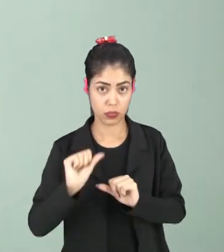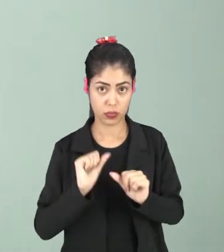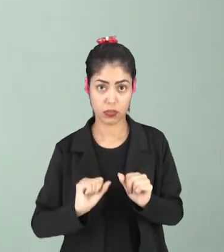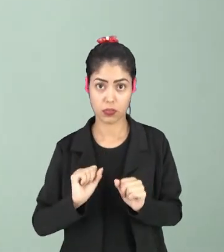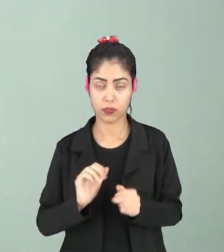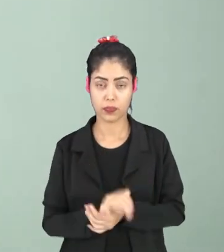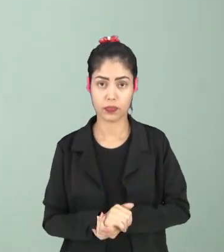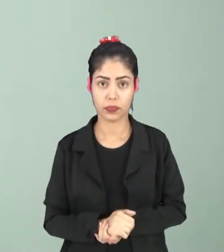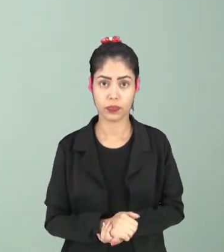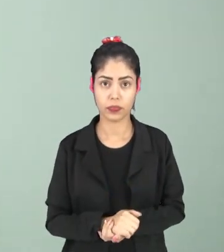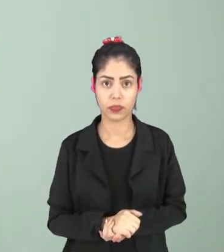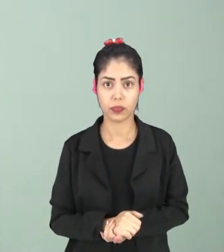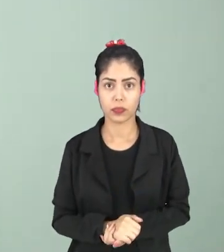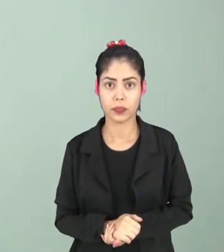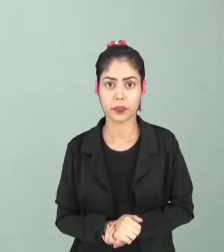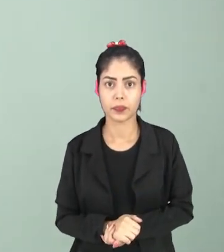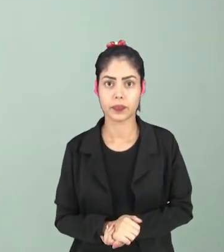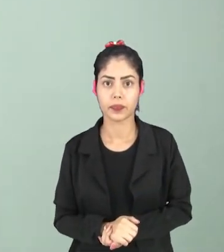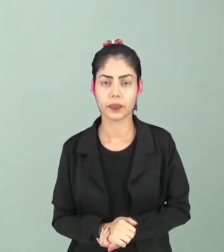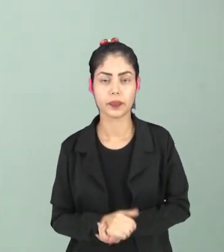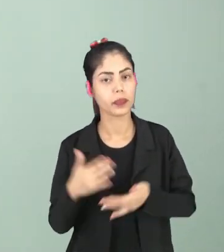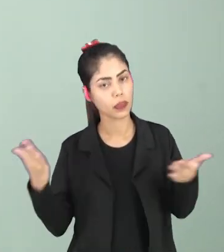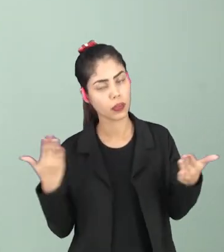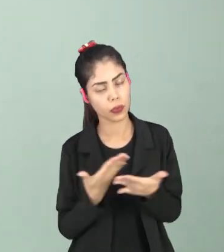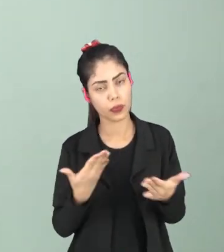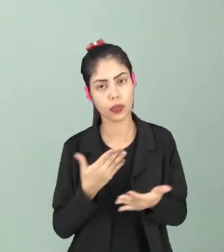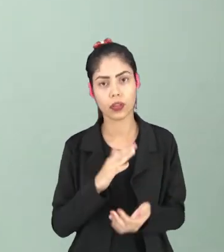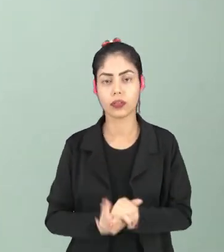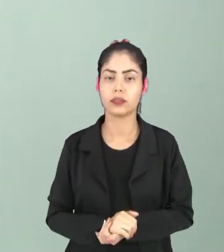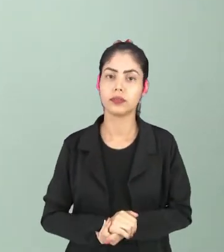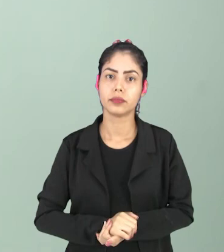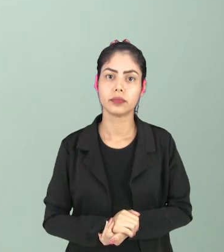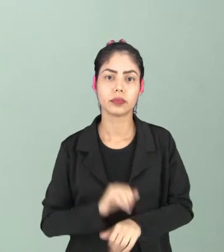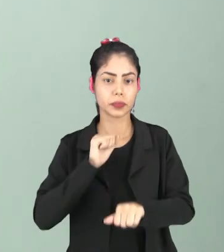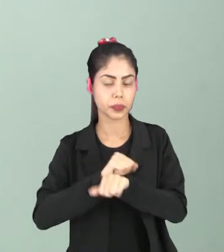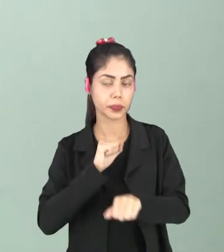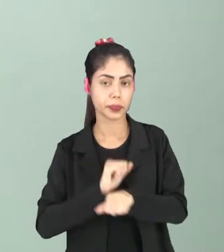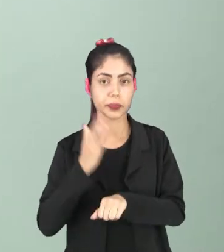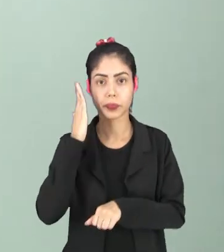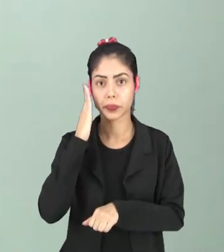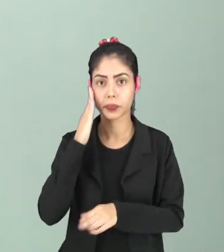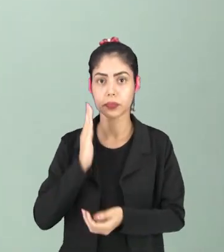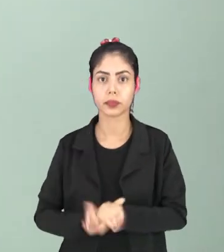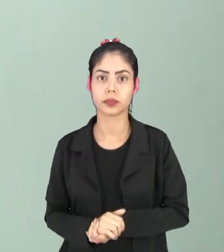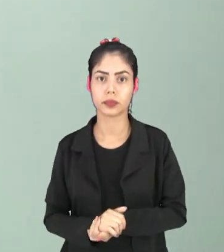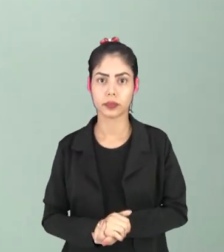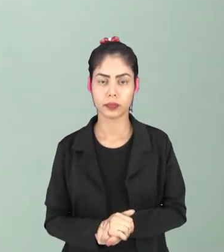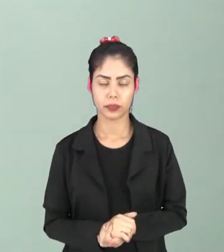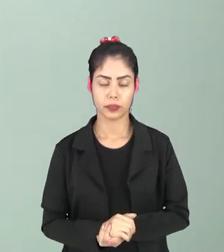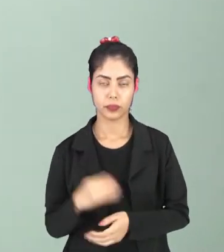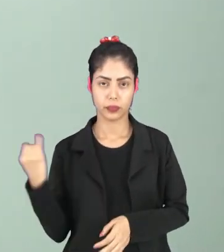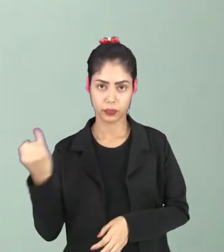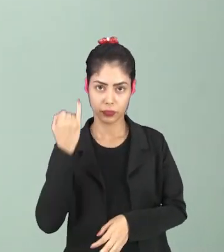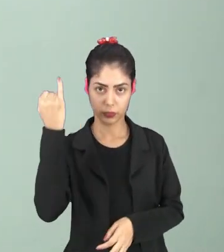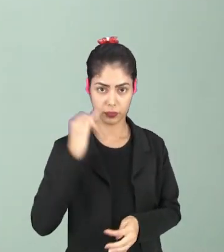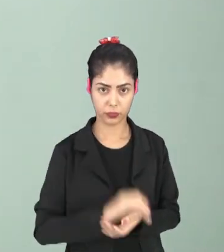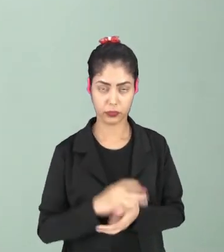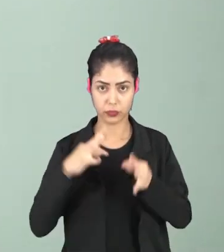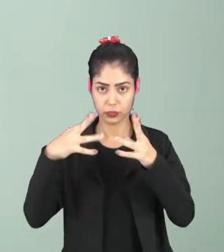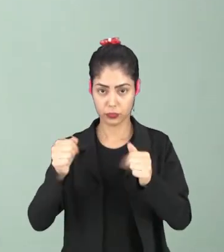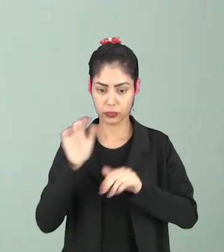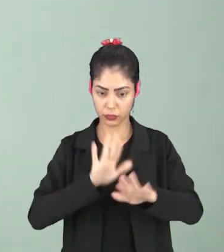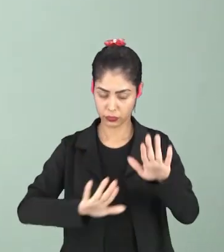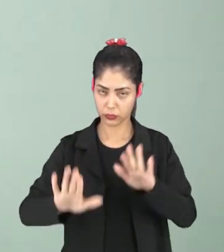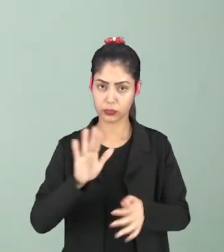sendo alterado, tá bom? É isso que nós tínhamos por hoje, tá? Espero que vocês tenham compreendido aí os principais métodos de conservação,